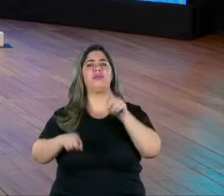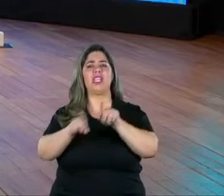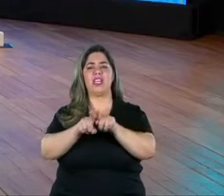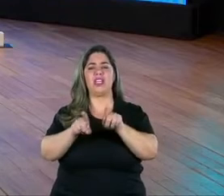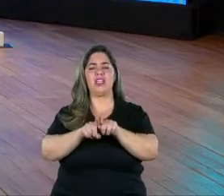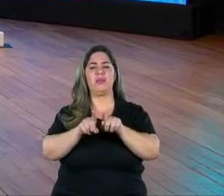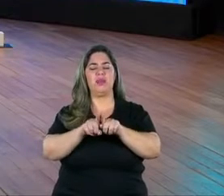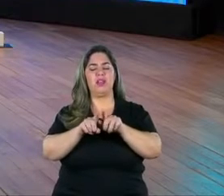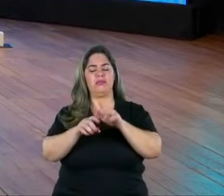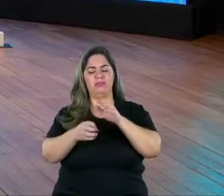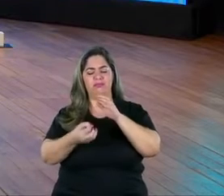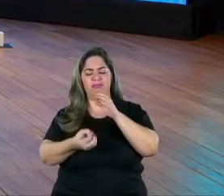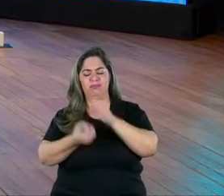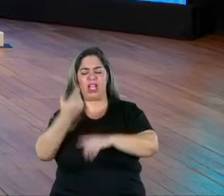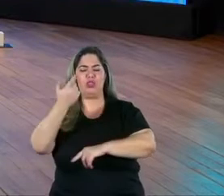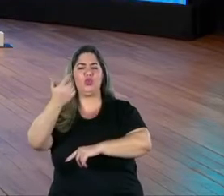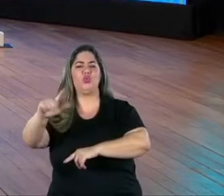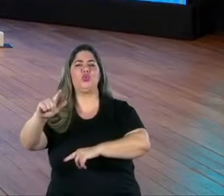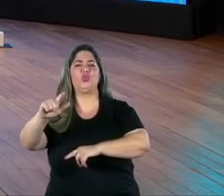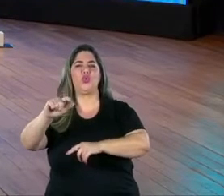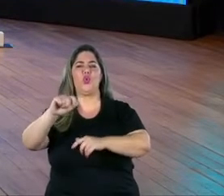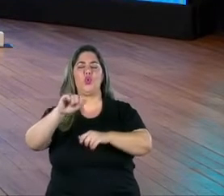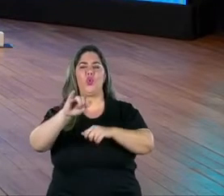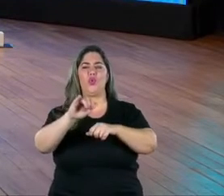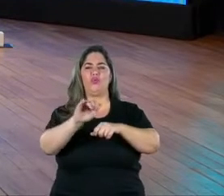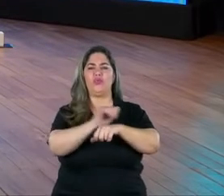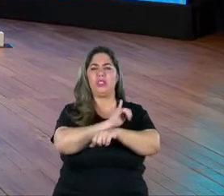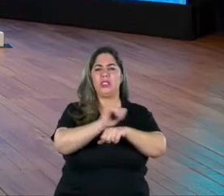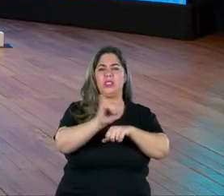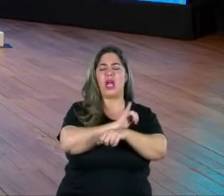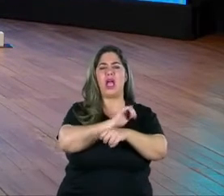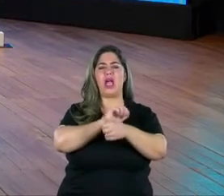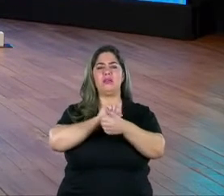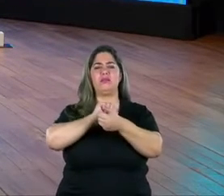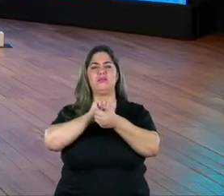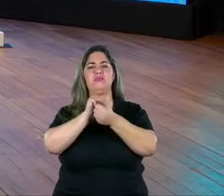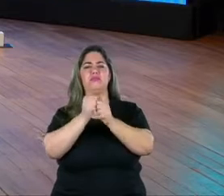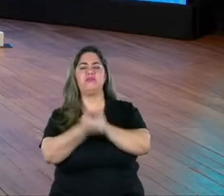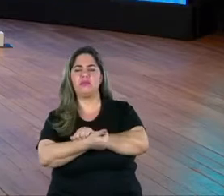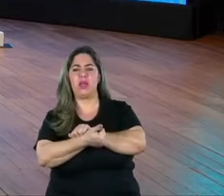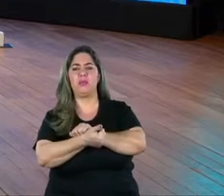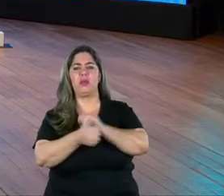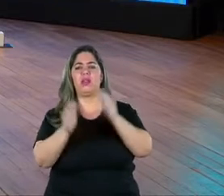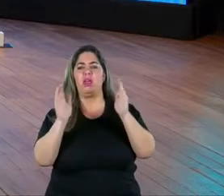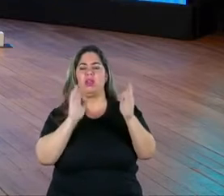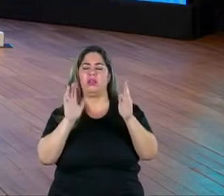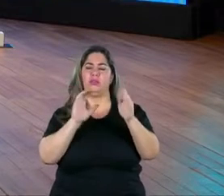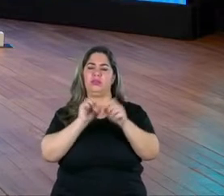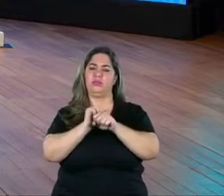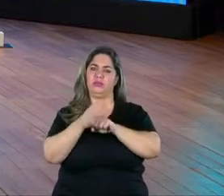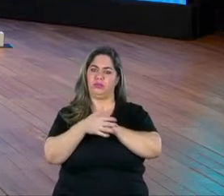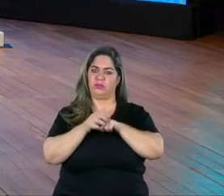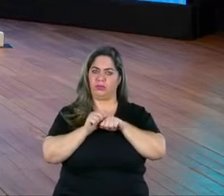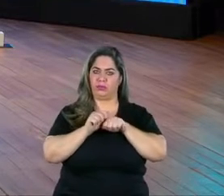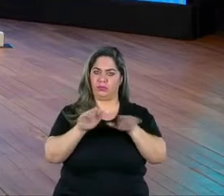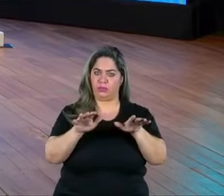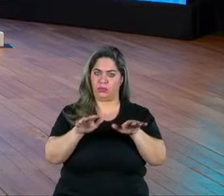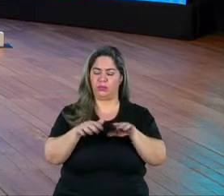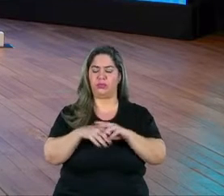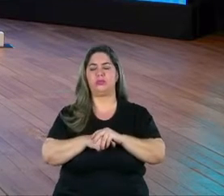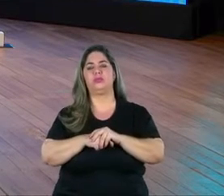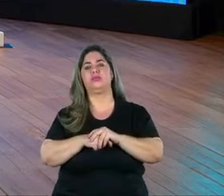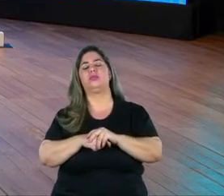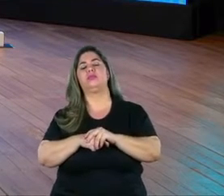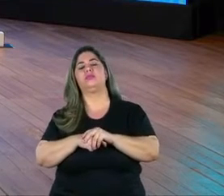Essa é a máxima, né, da complexidade tão presente aí na ordem do dia. Como